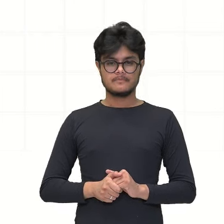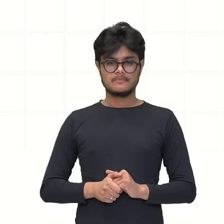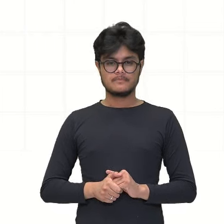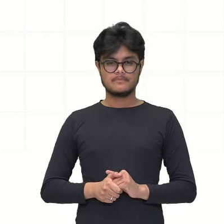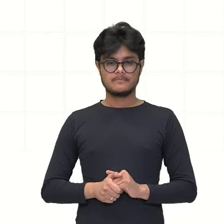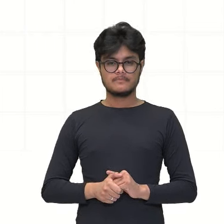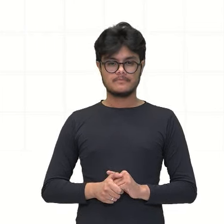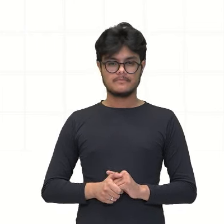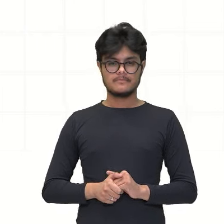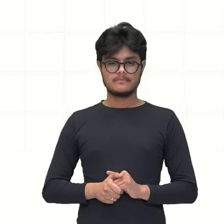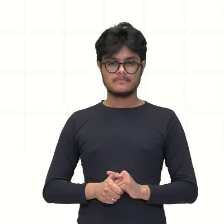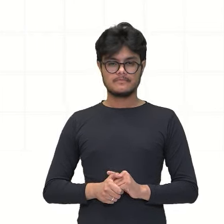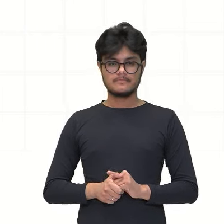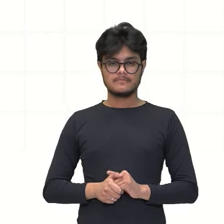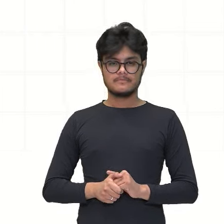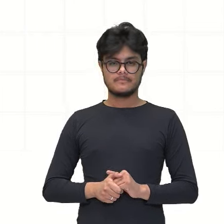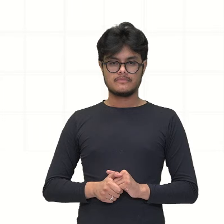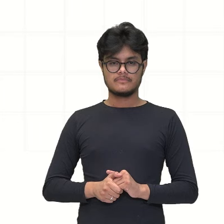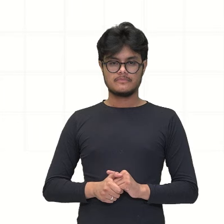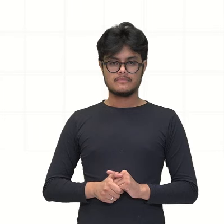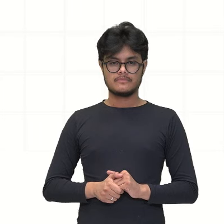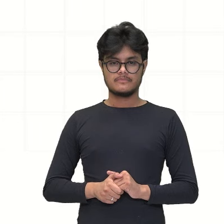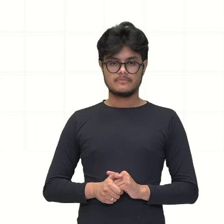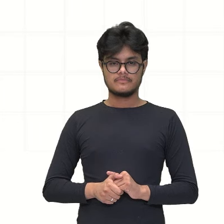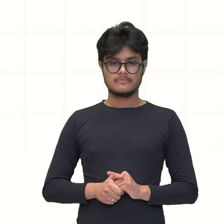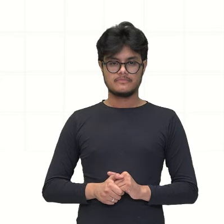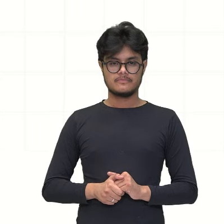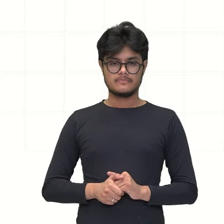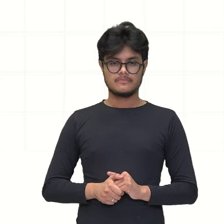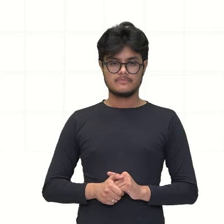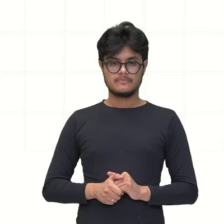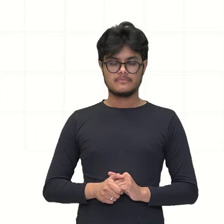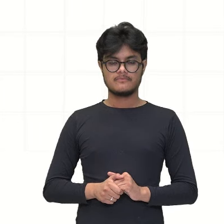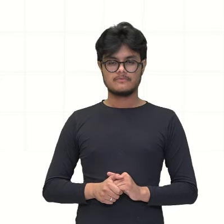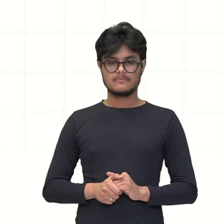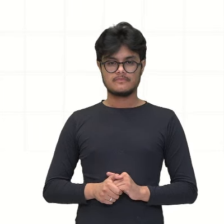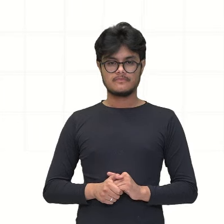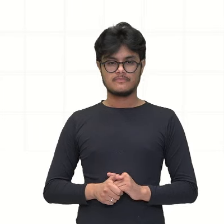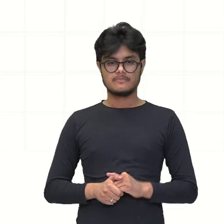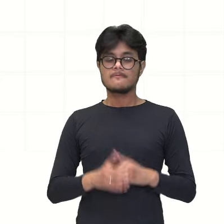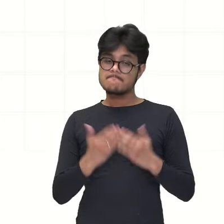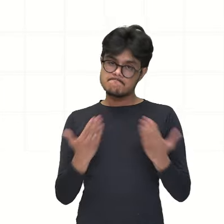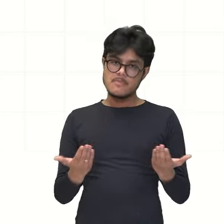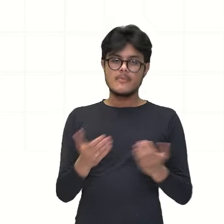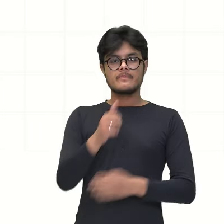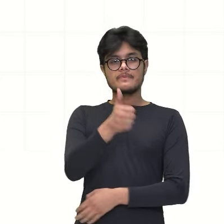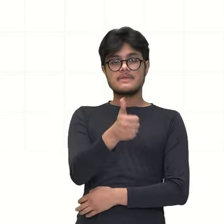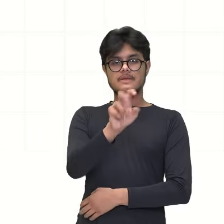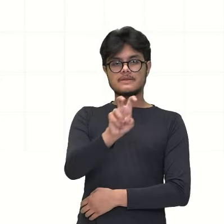50%. Então, eu vou trabalhar em cima desse valor. Tudo bem? Então, vai ficar 150